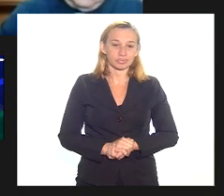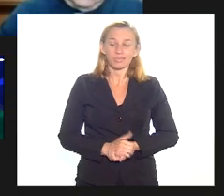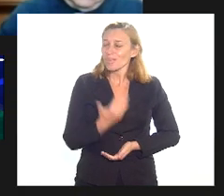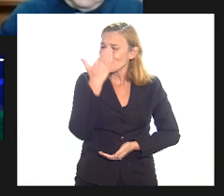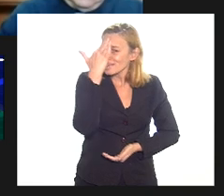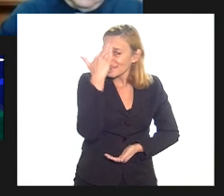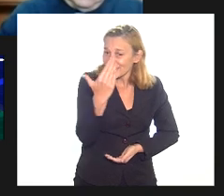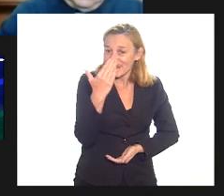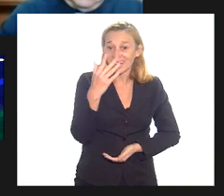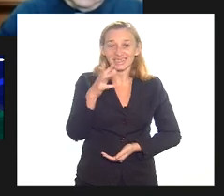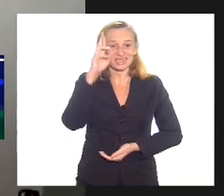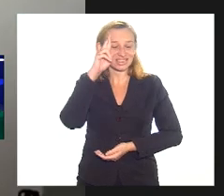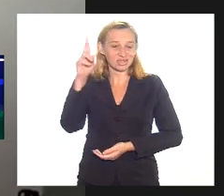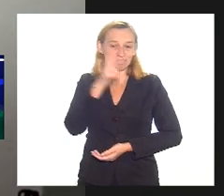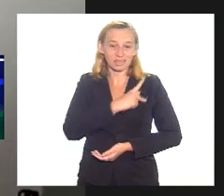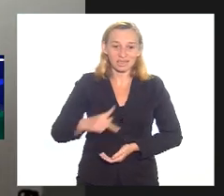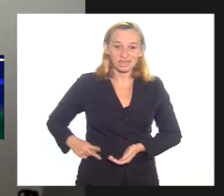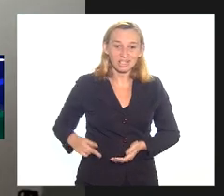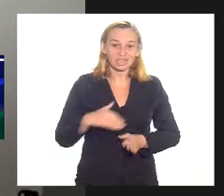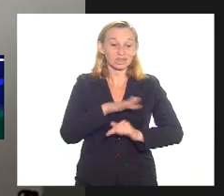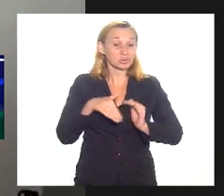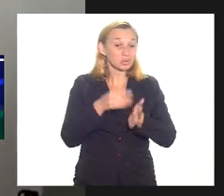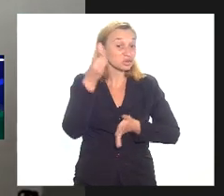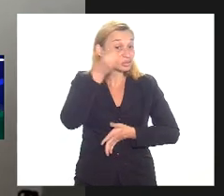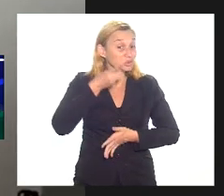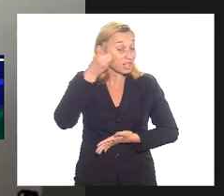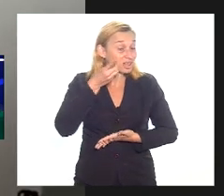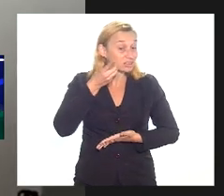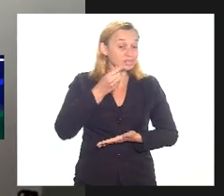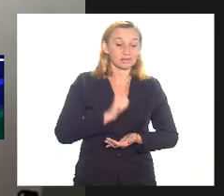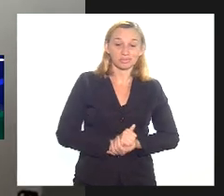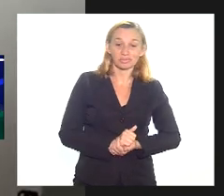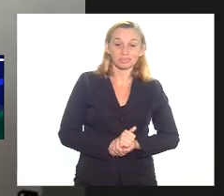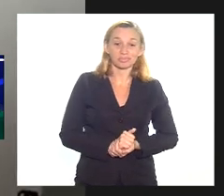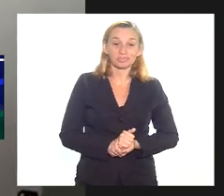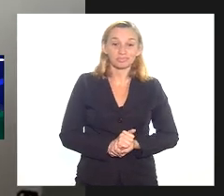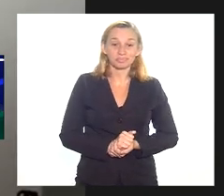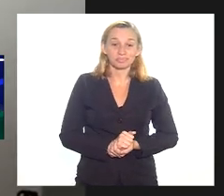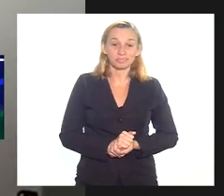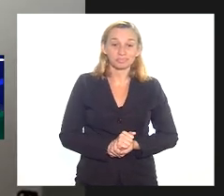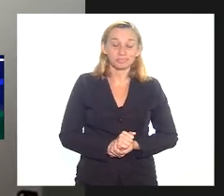Muito obrigada, senhor presidente, senhoras deputadas, senhores deputados.